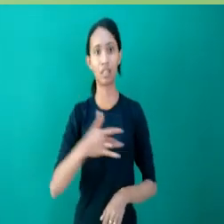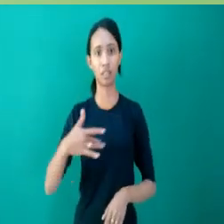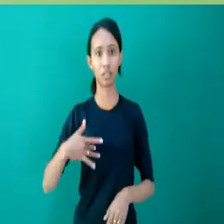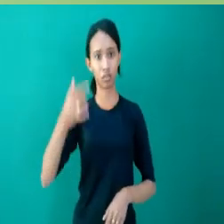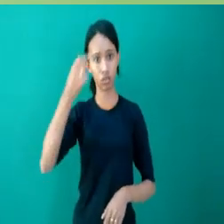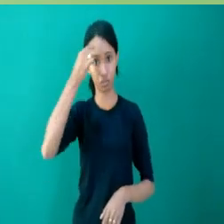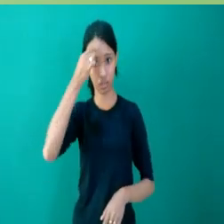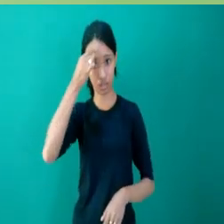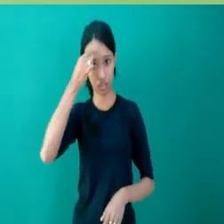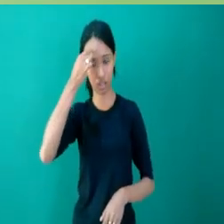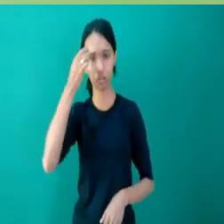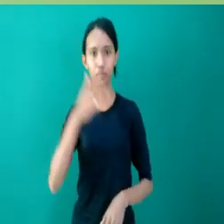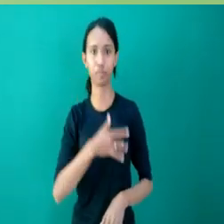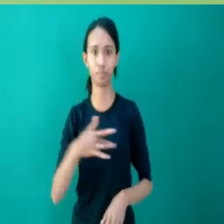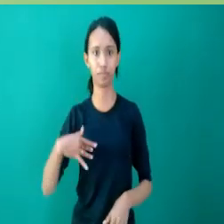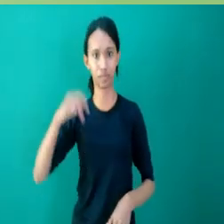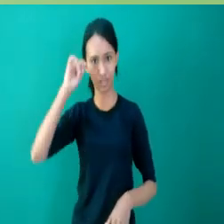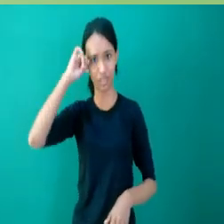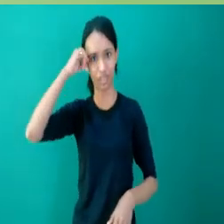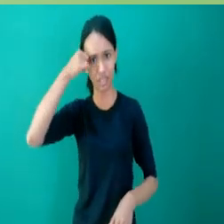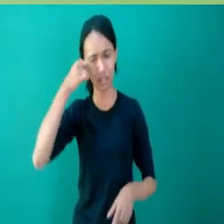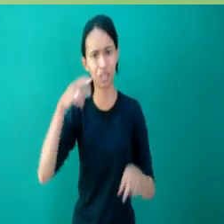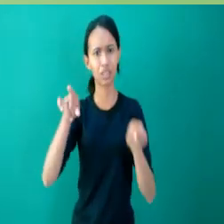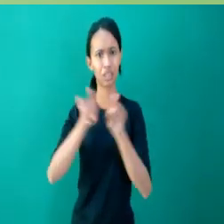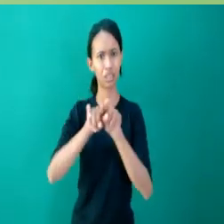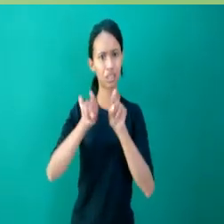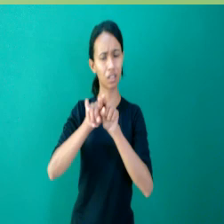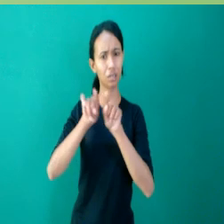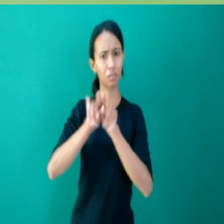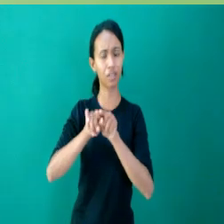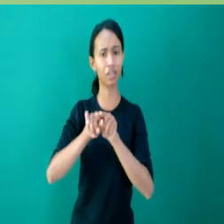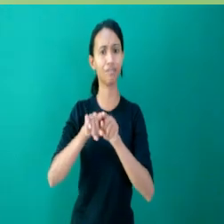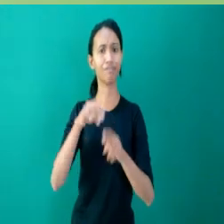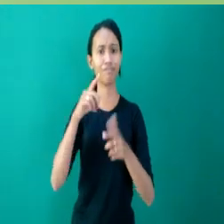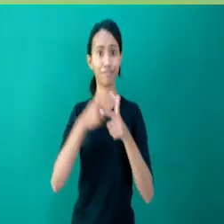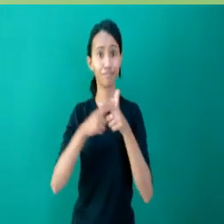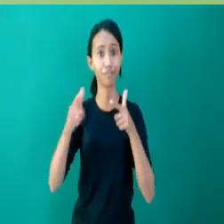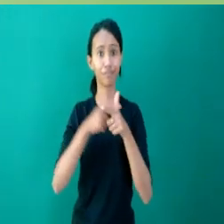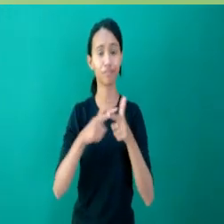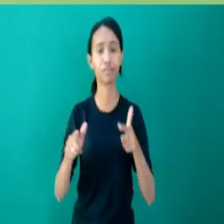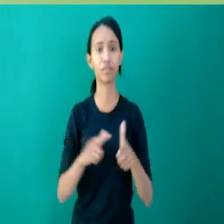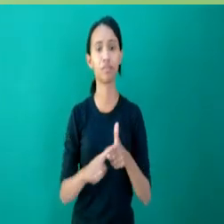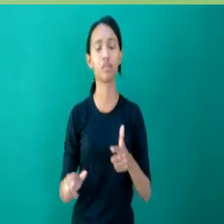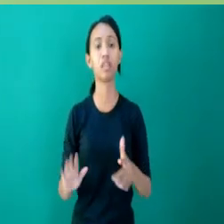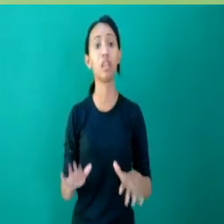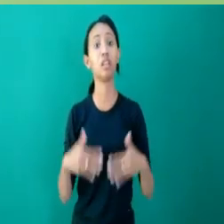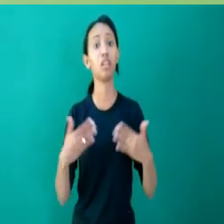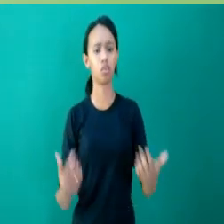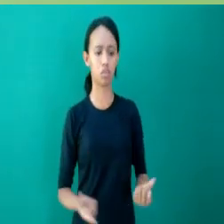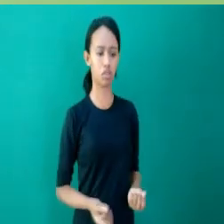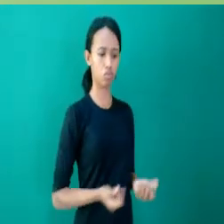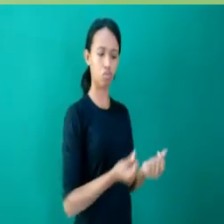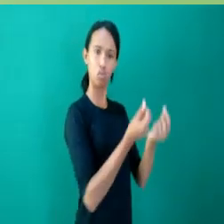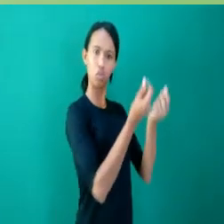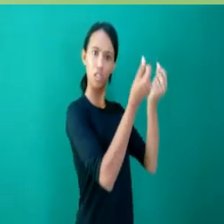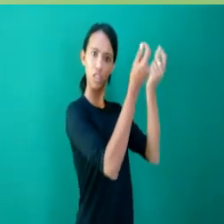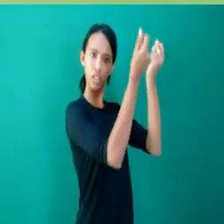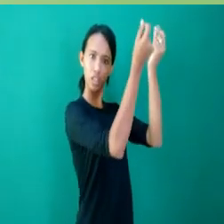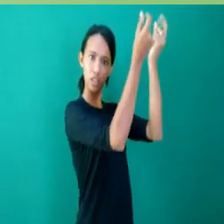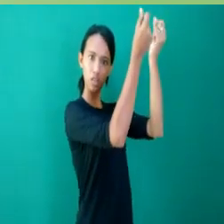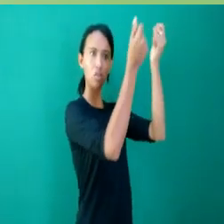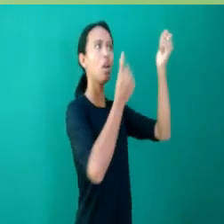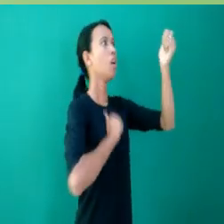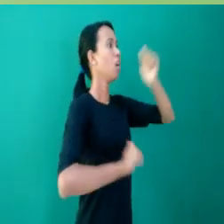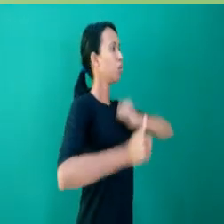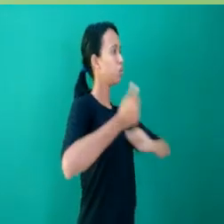mental da população negra também tem sido afetada, porque tem gente que diz: enquanto o rico está com ansiedade, o negro